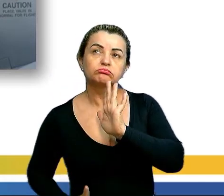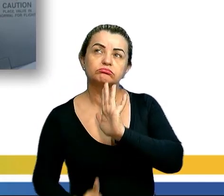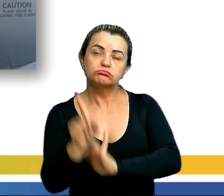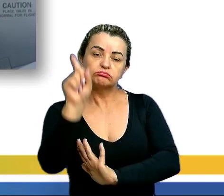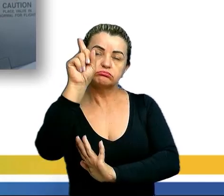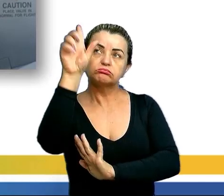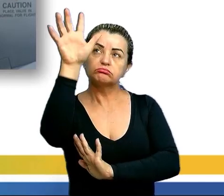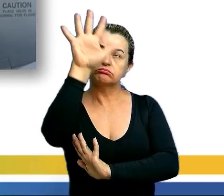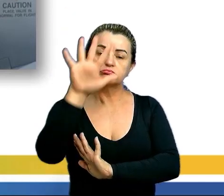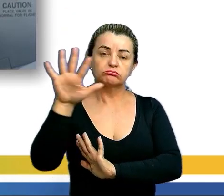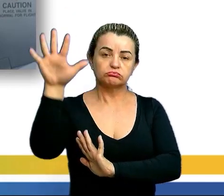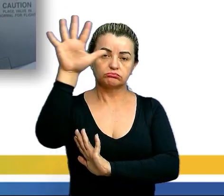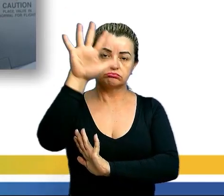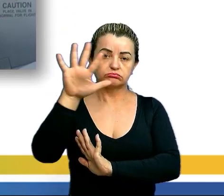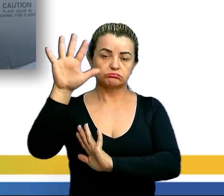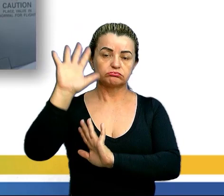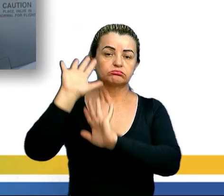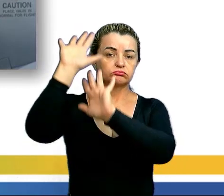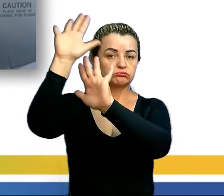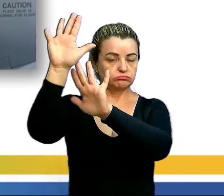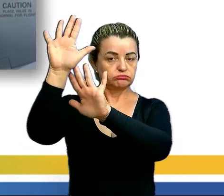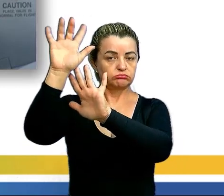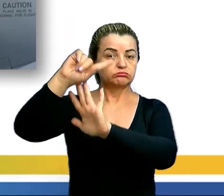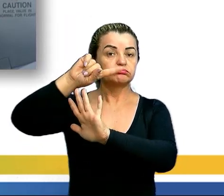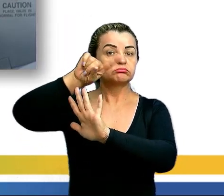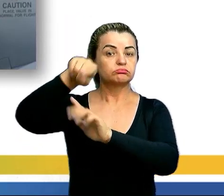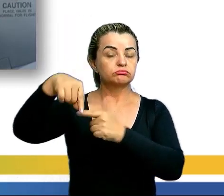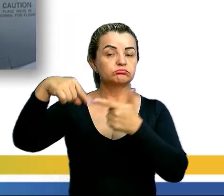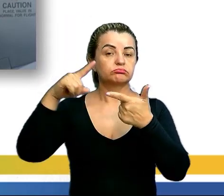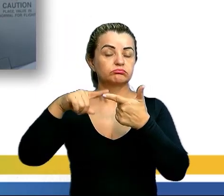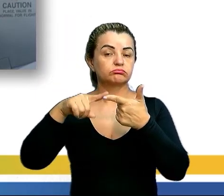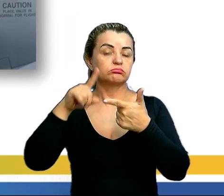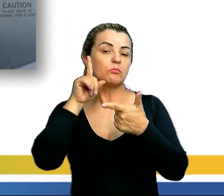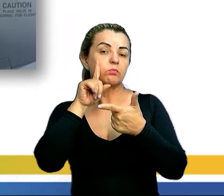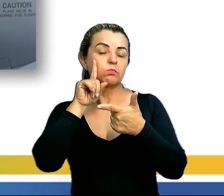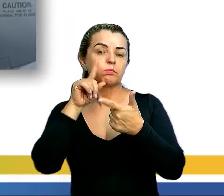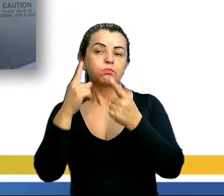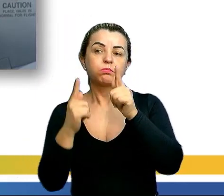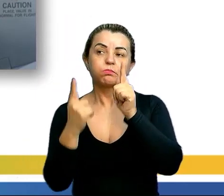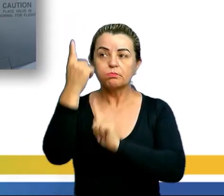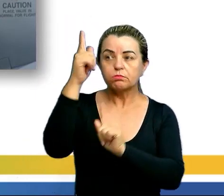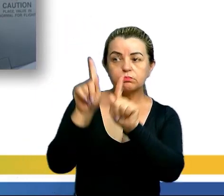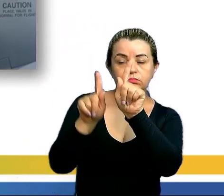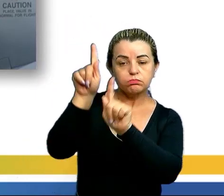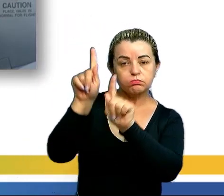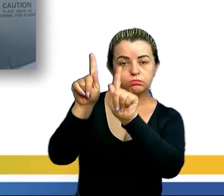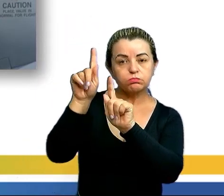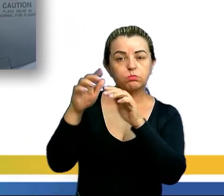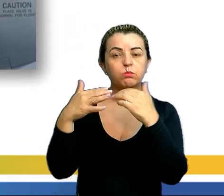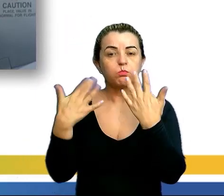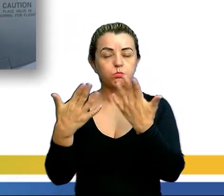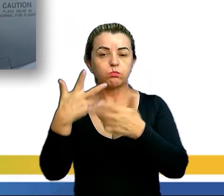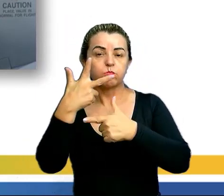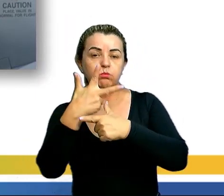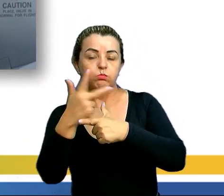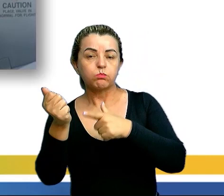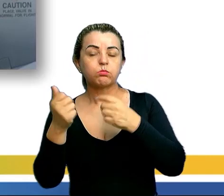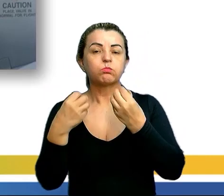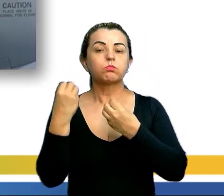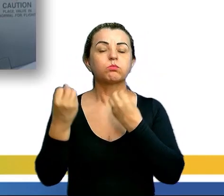em seguida os Estados Unidos também vão lançar, e eles ficam nessa disputa, né? O primeiro ser vivo, o primeiro ser